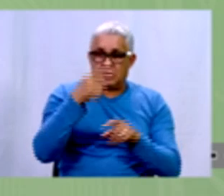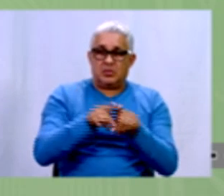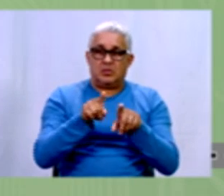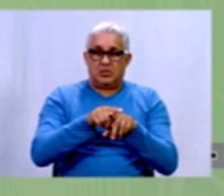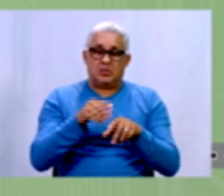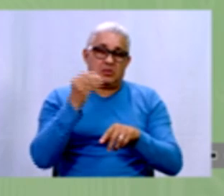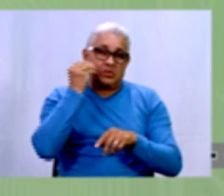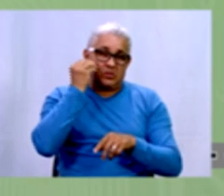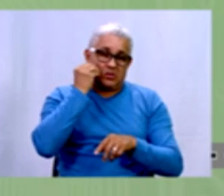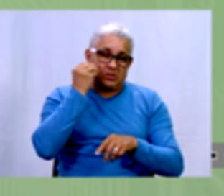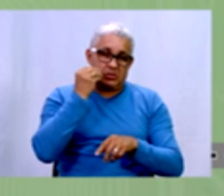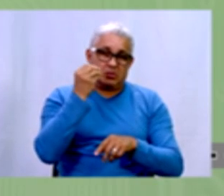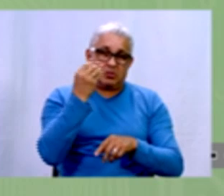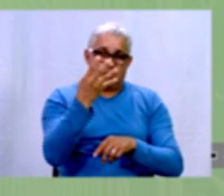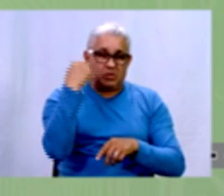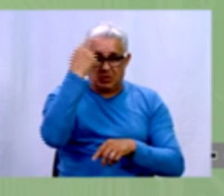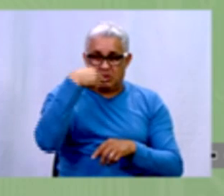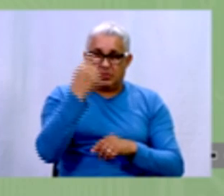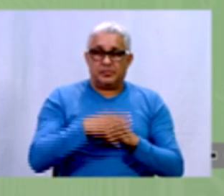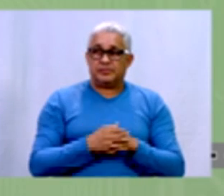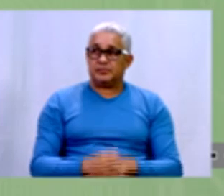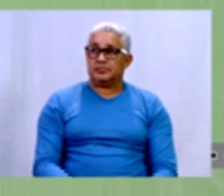de performance 4 horas.